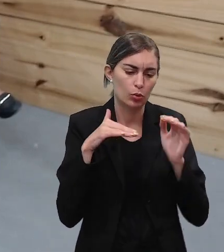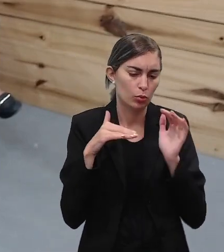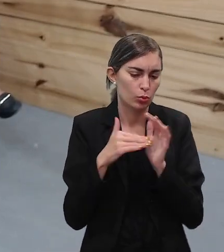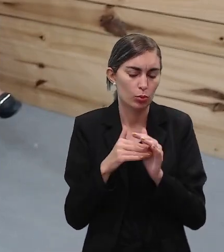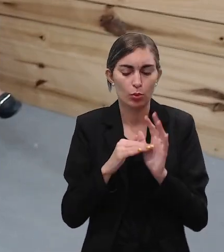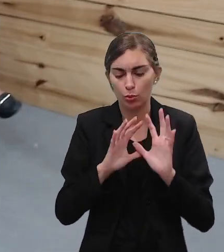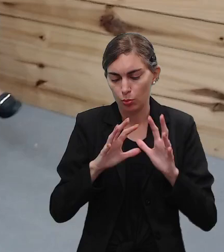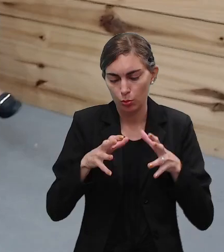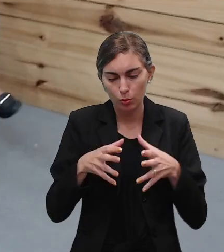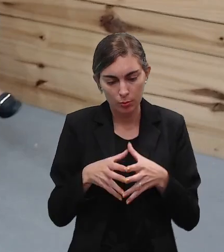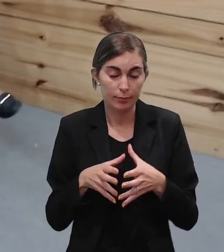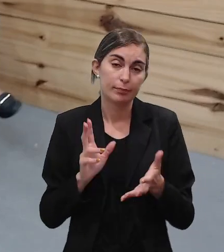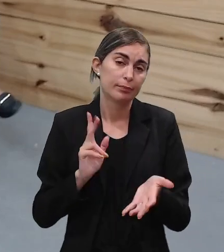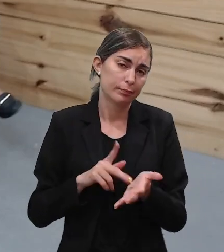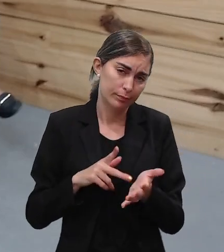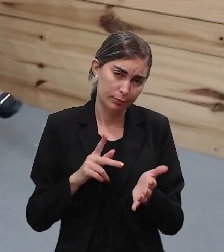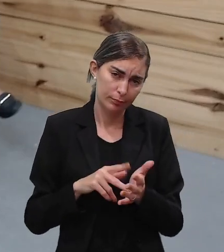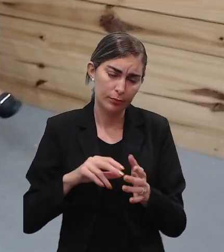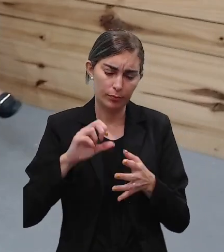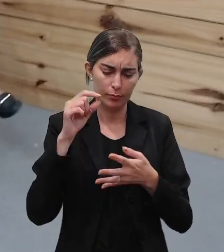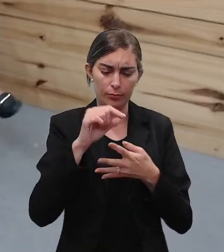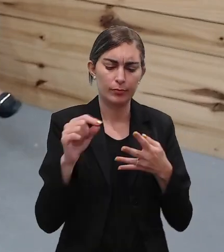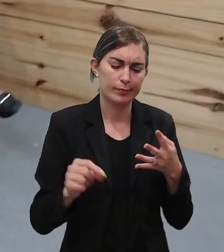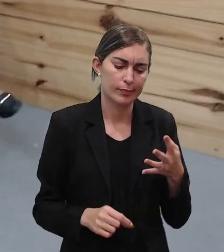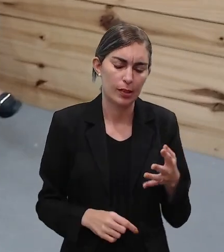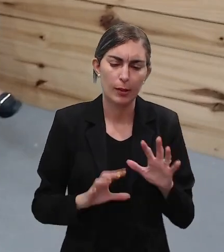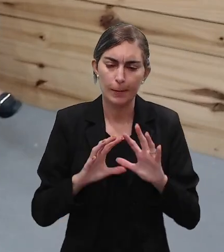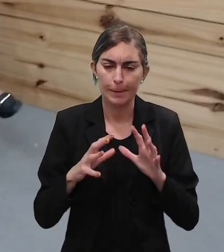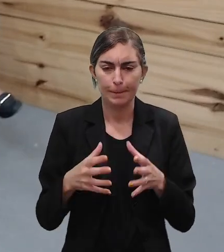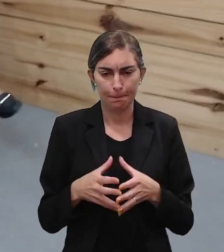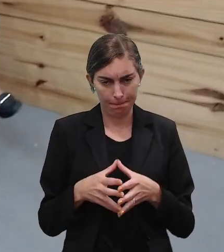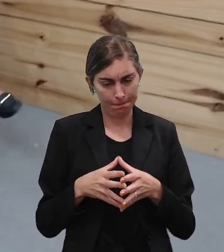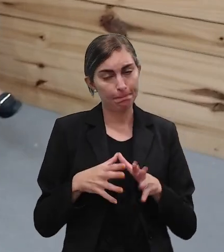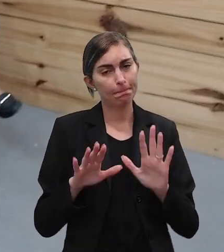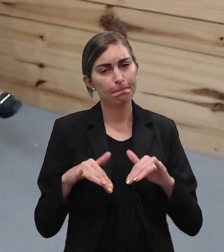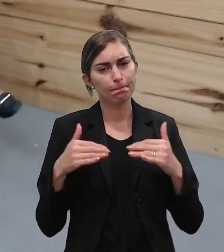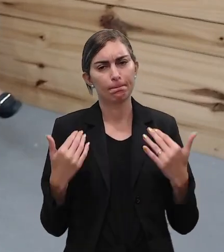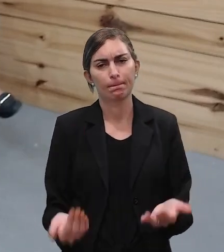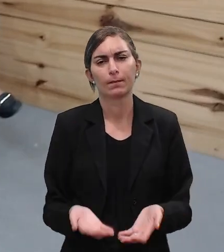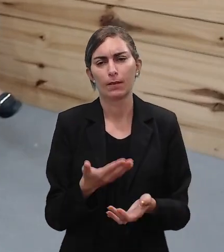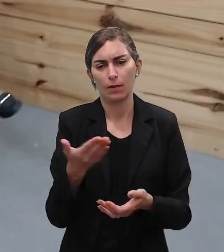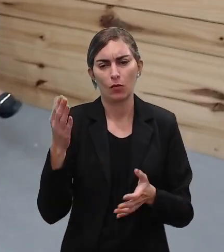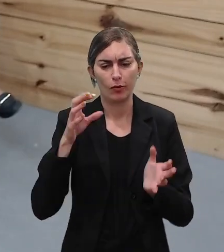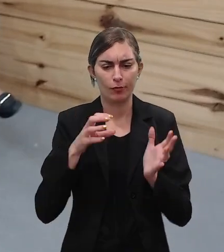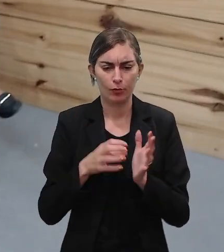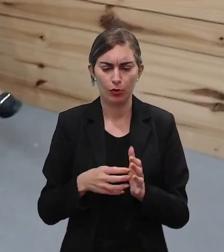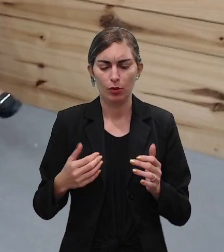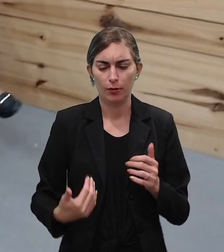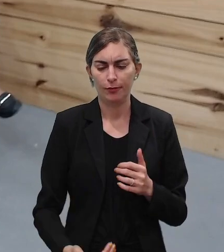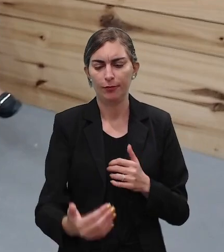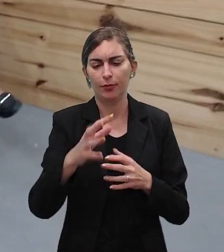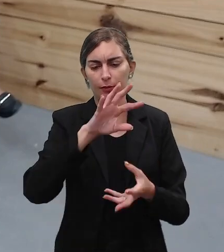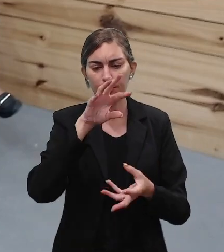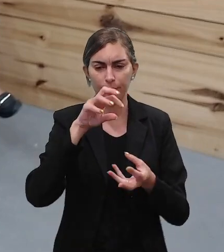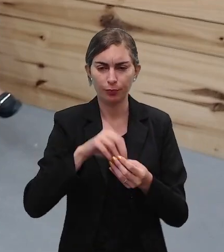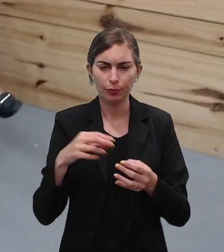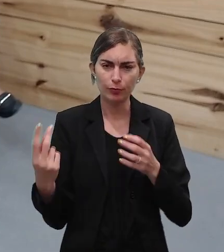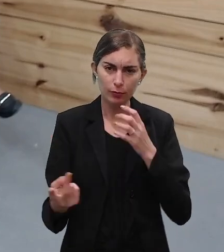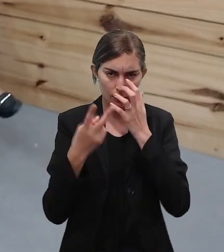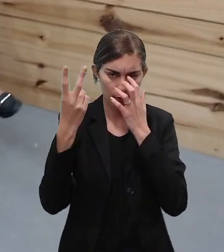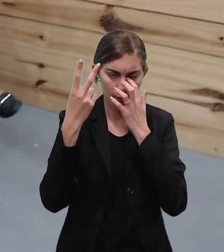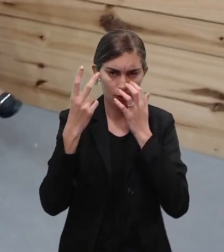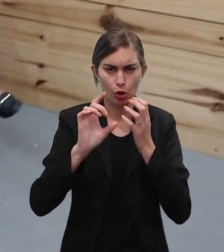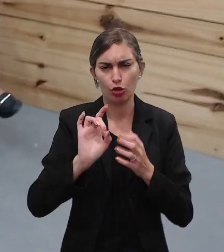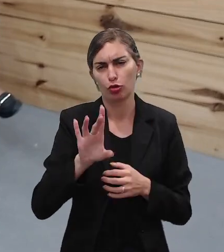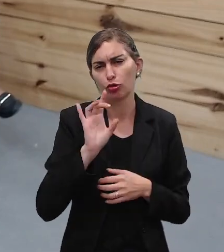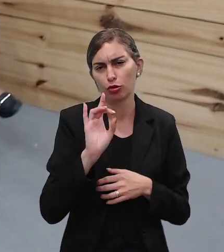o conjunto, né? Porque na verdade os subsistemas deles são um conjunto. É um conjunto, né? Então, aquele funcionário ele vai agregar valores,